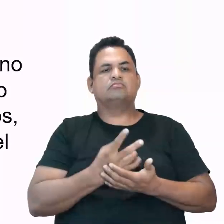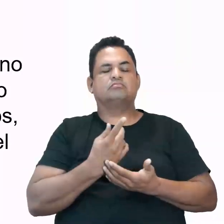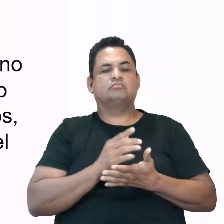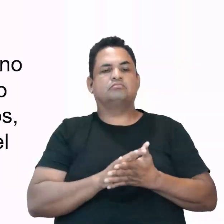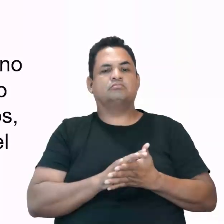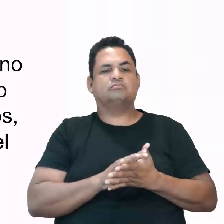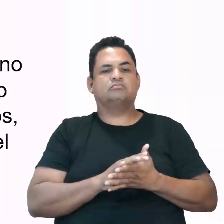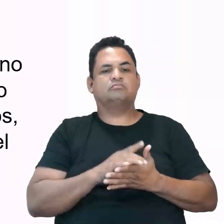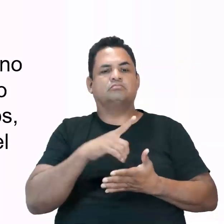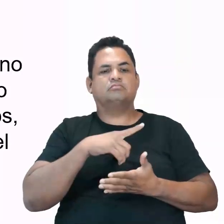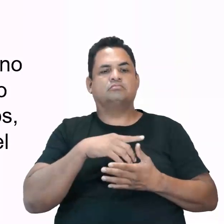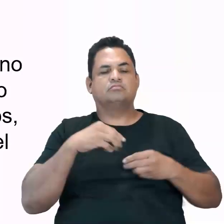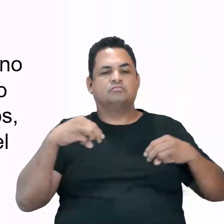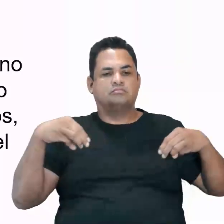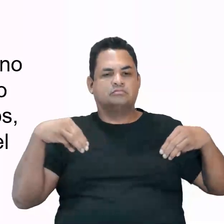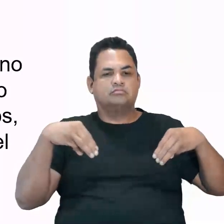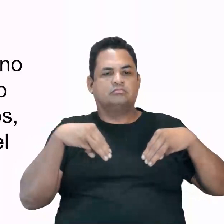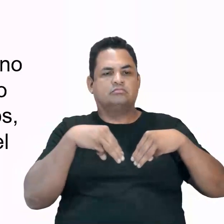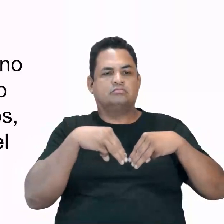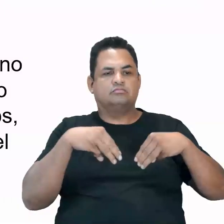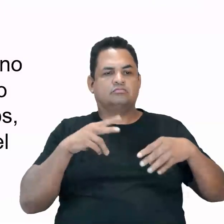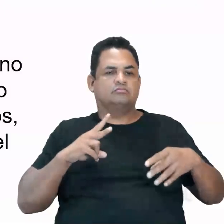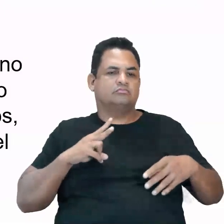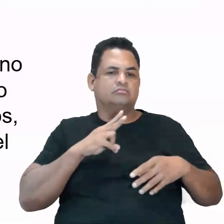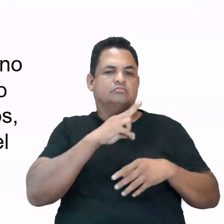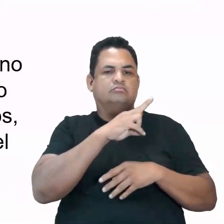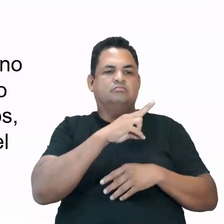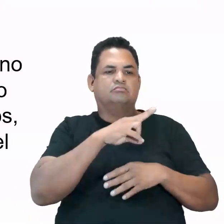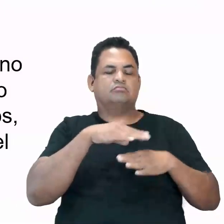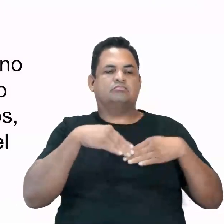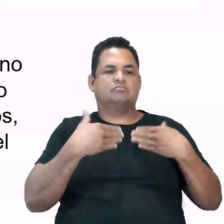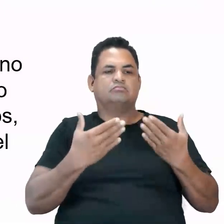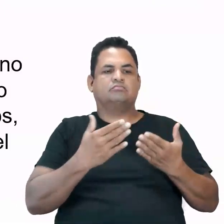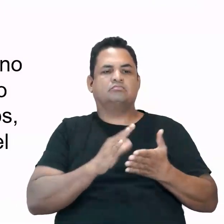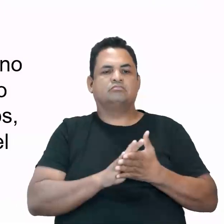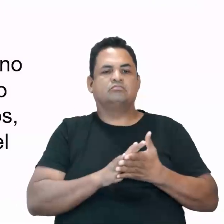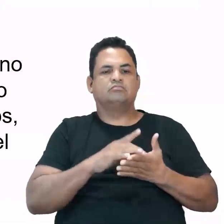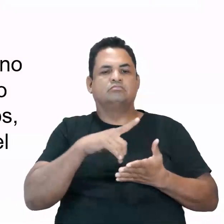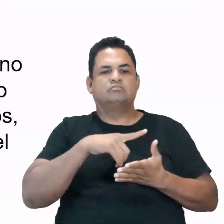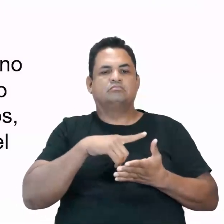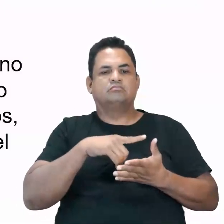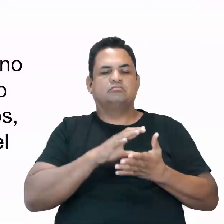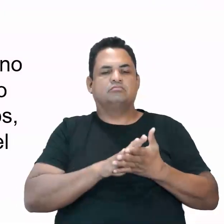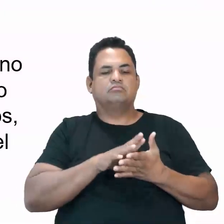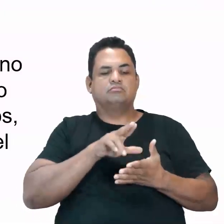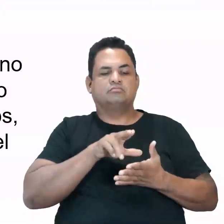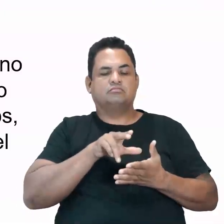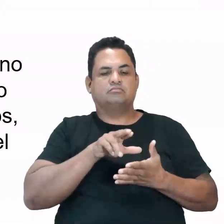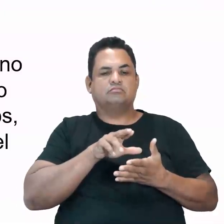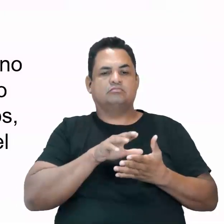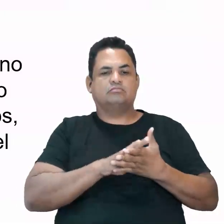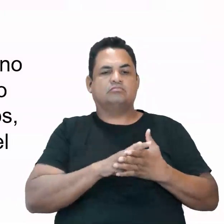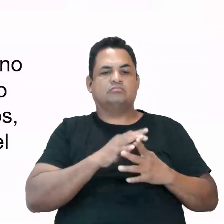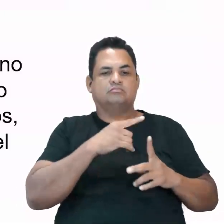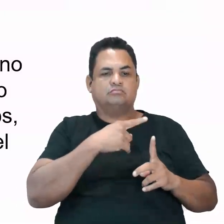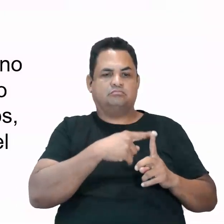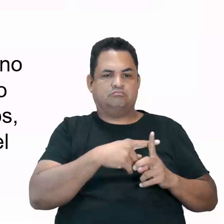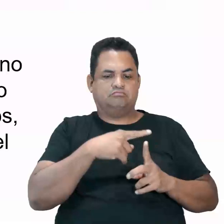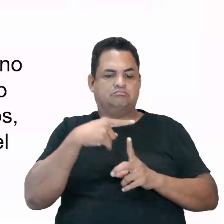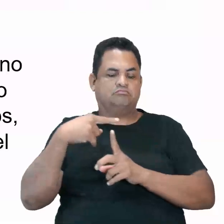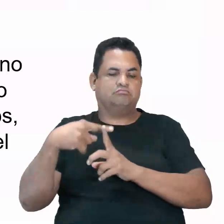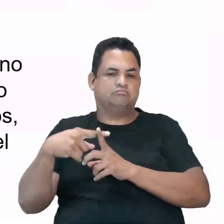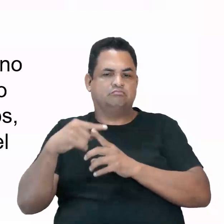que ocorre uma força de atração. Já quando os corpos possuem carga de sinais iguais, eles se